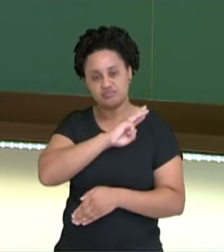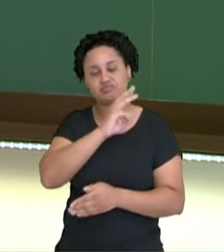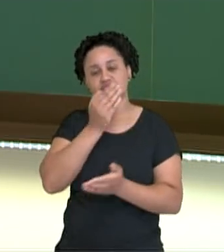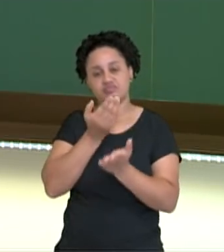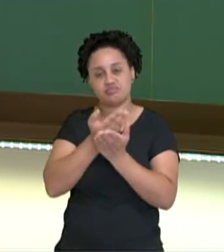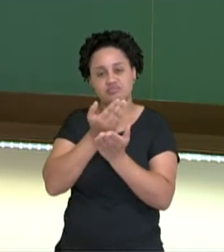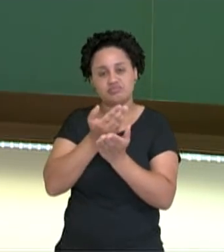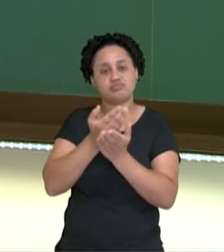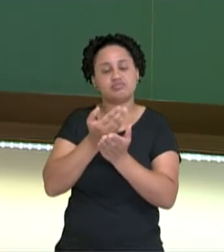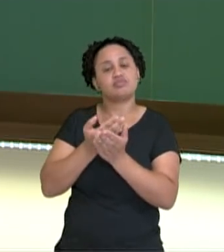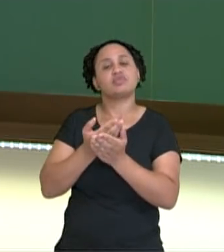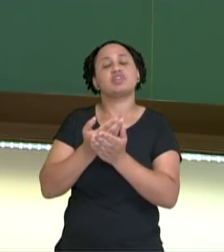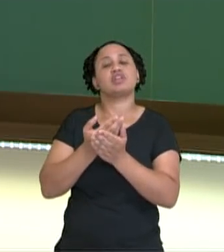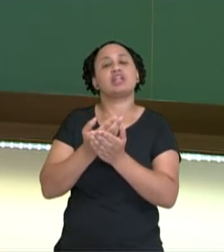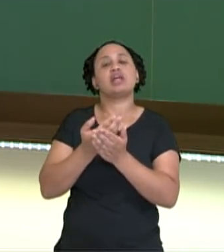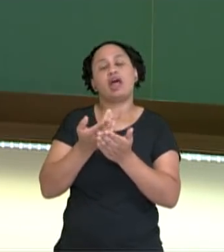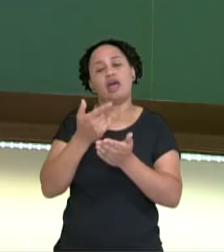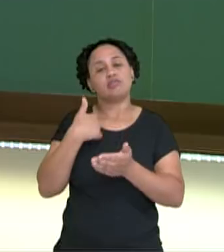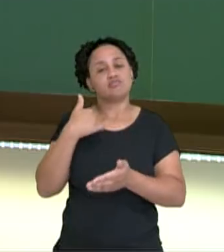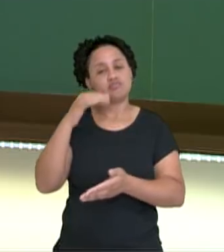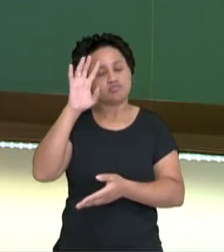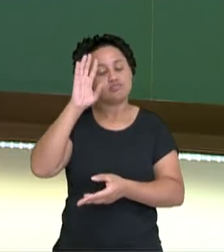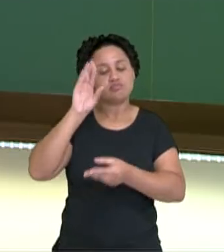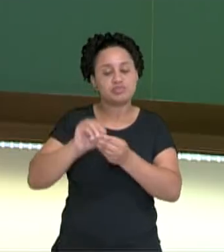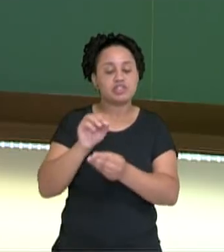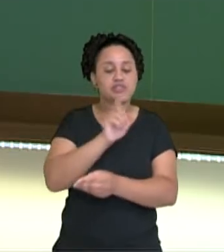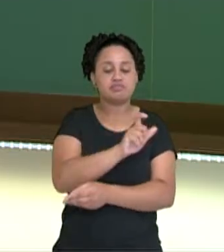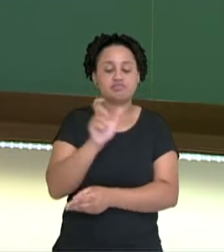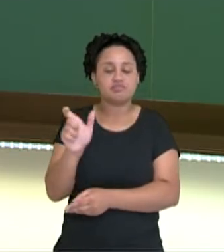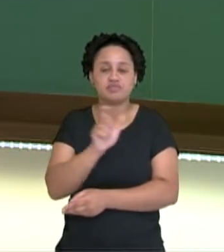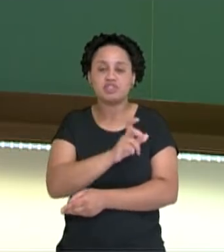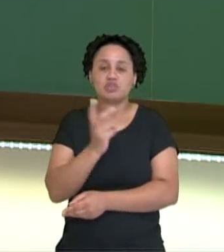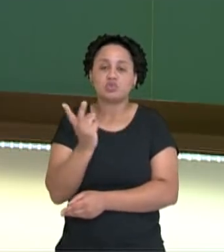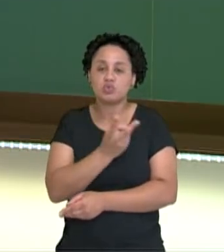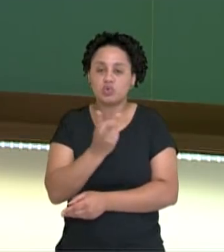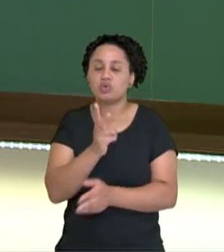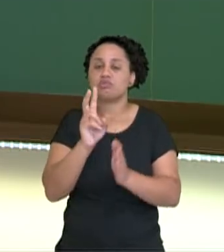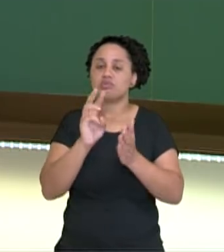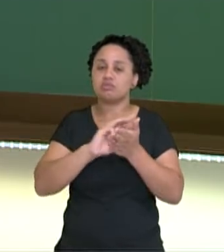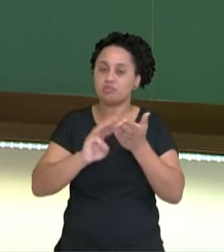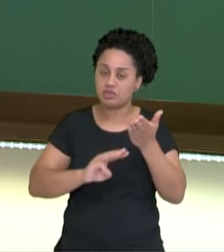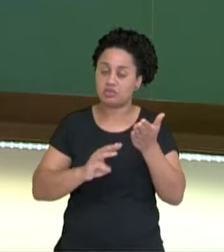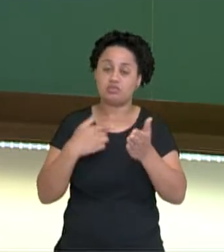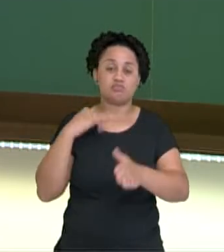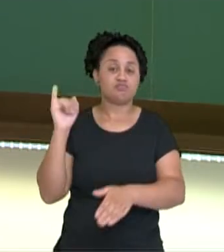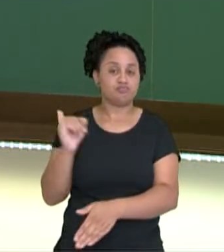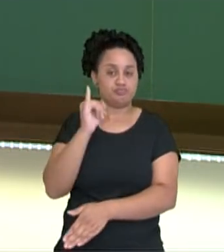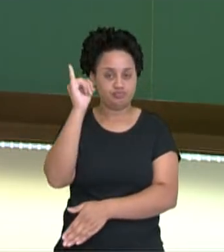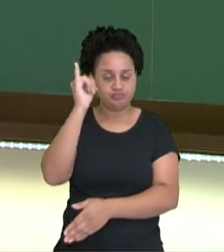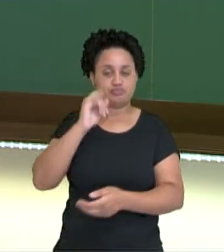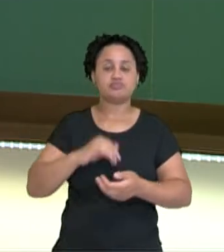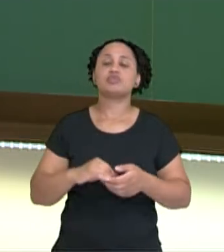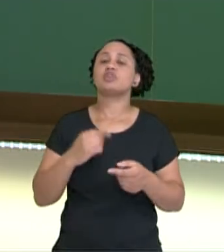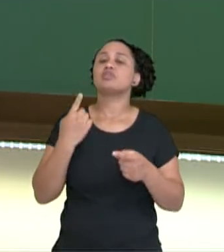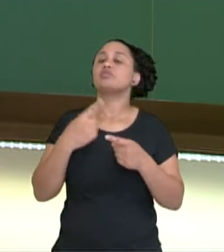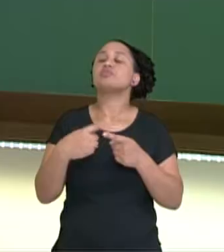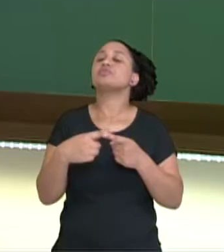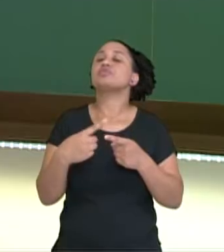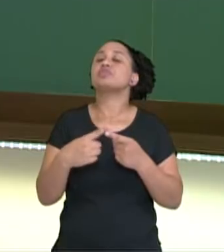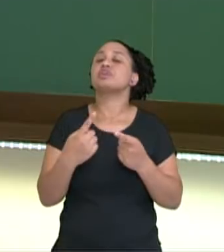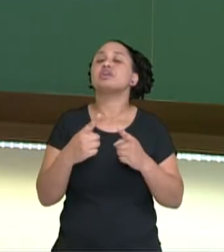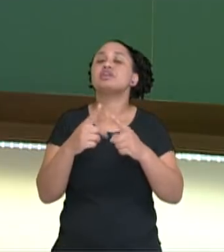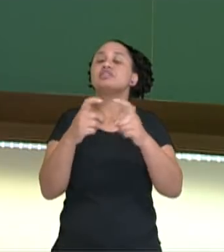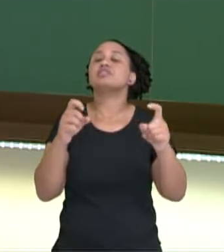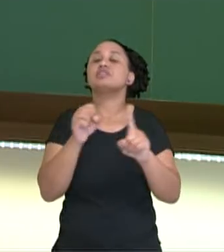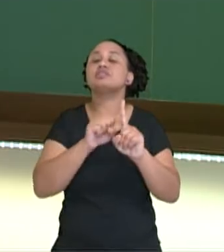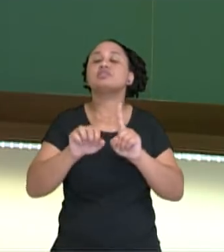né, compreender também quais métodos as ciências sociais utilizam. Porque o que as ciências sociais,